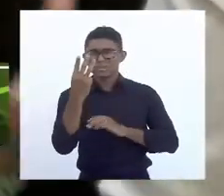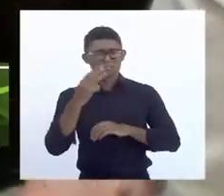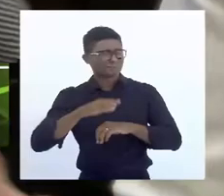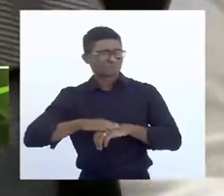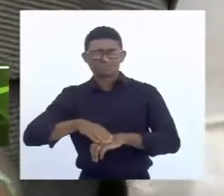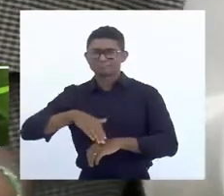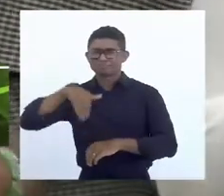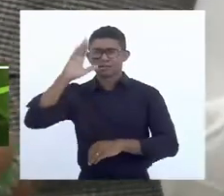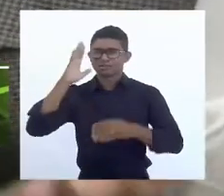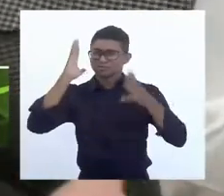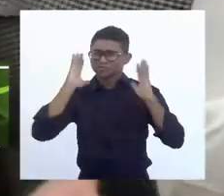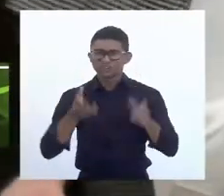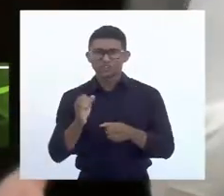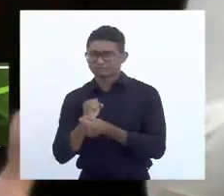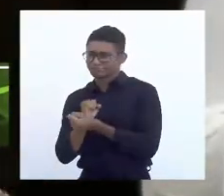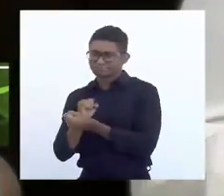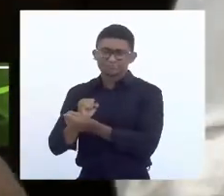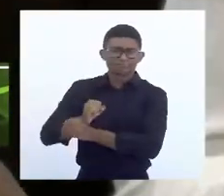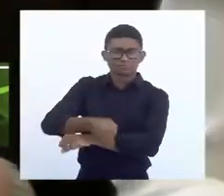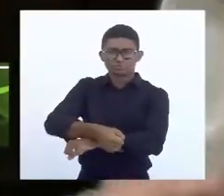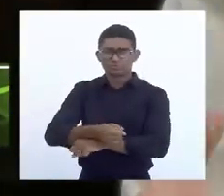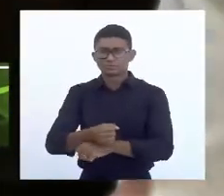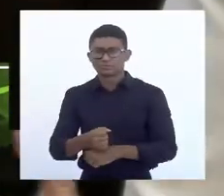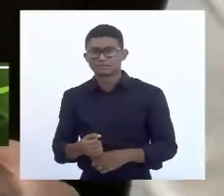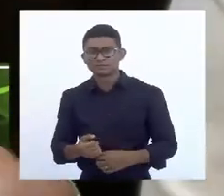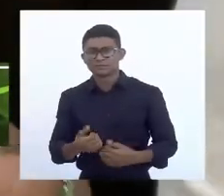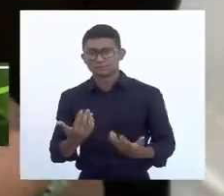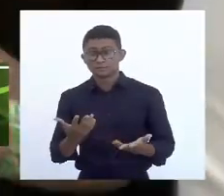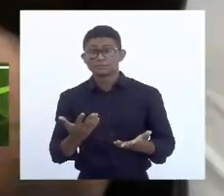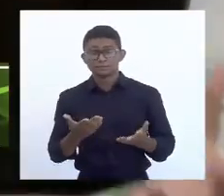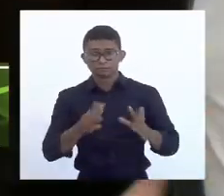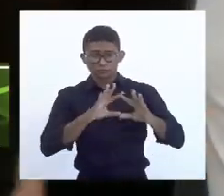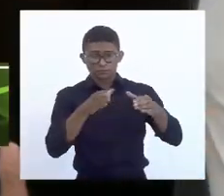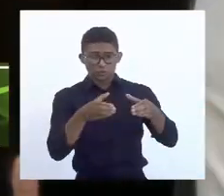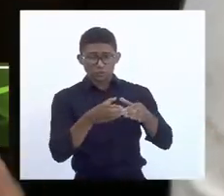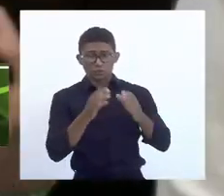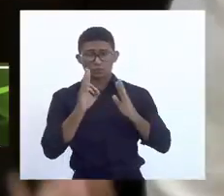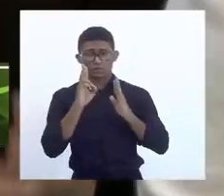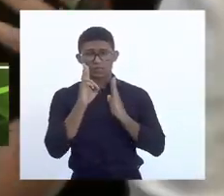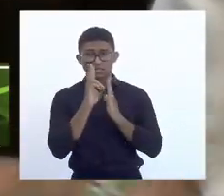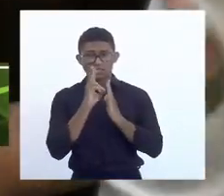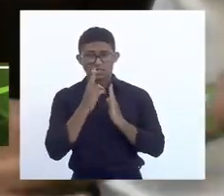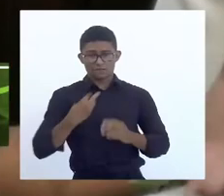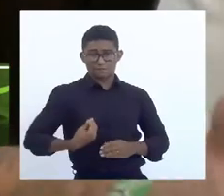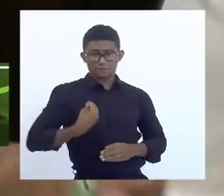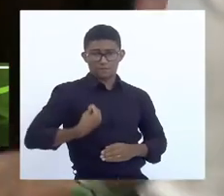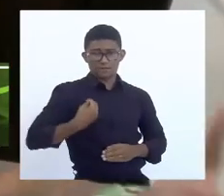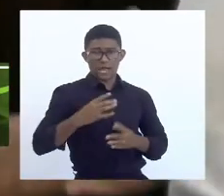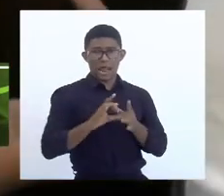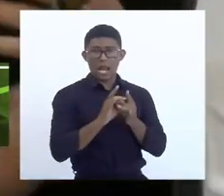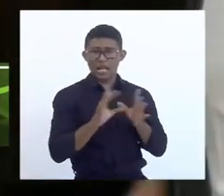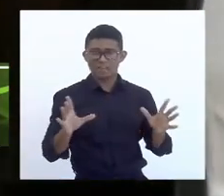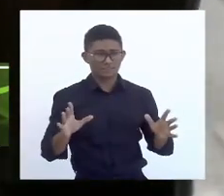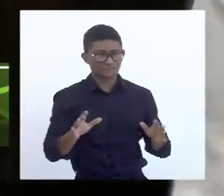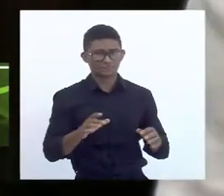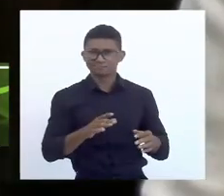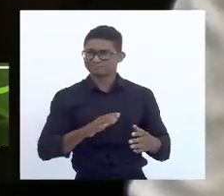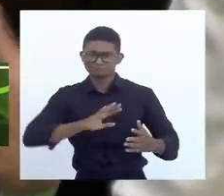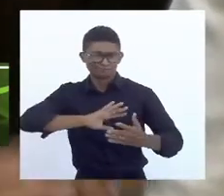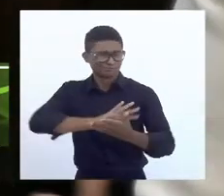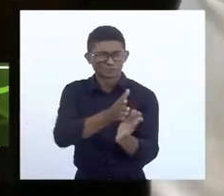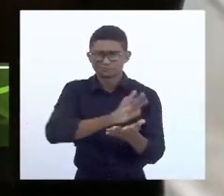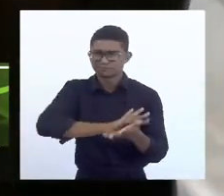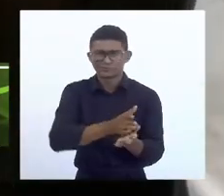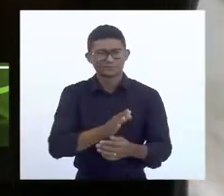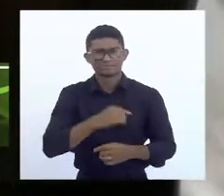uma inviabilidade dos povos indígenas viverem livremente. E, na ponta disso, ali na frente, são as mulheres